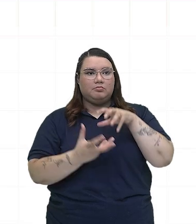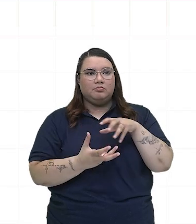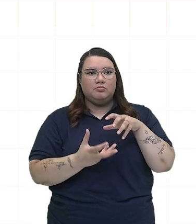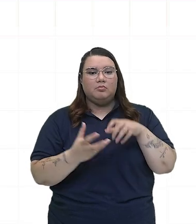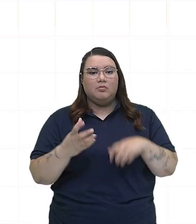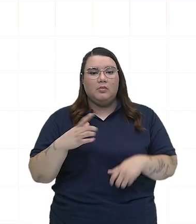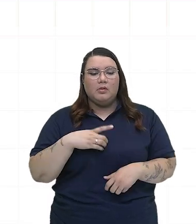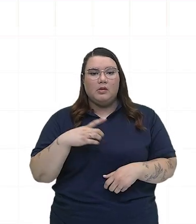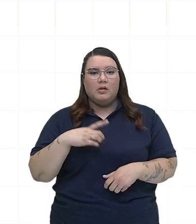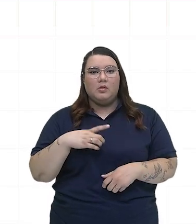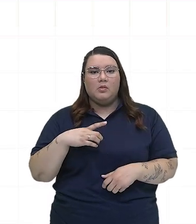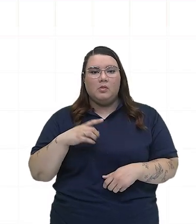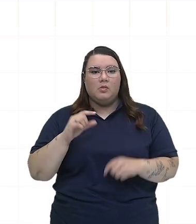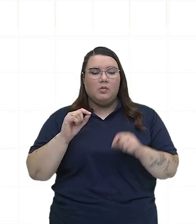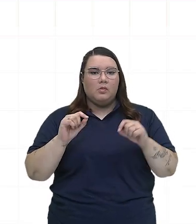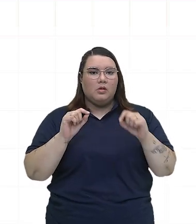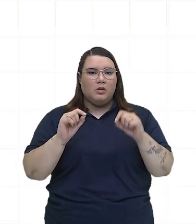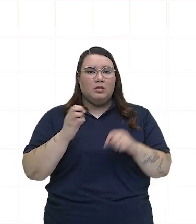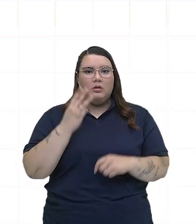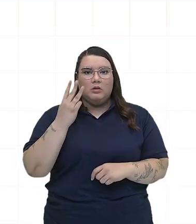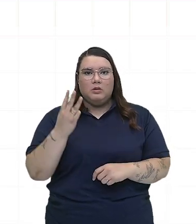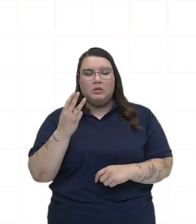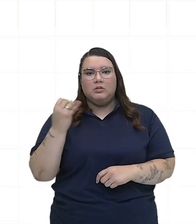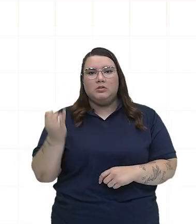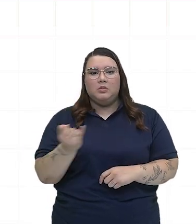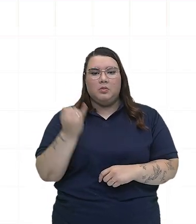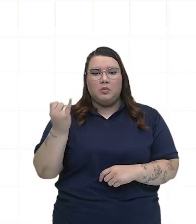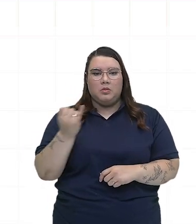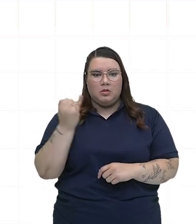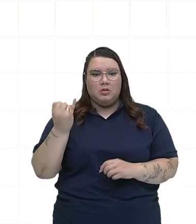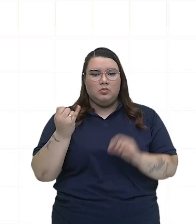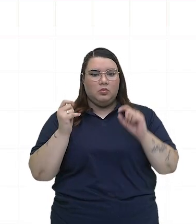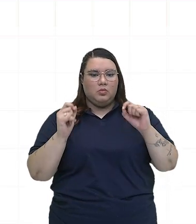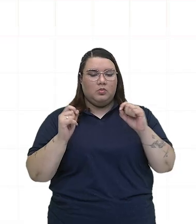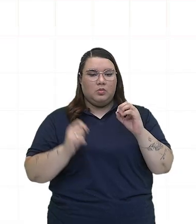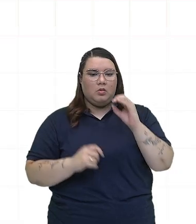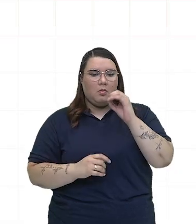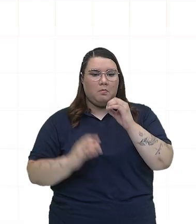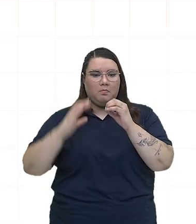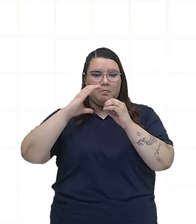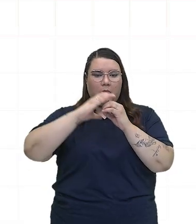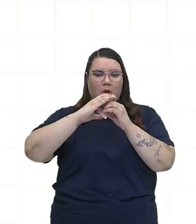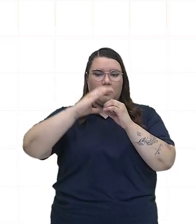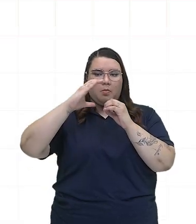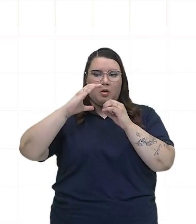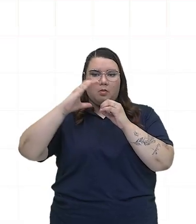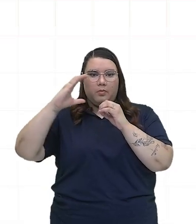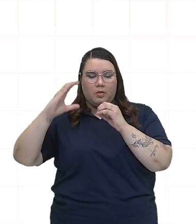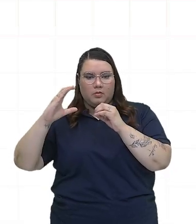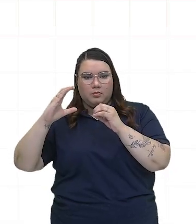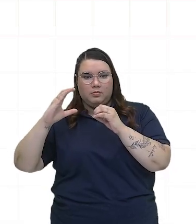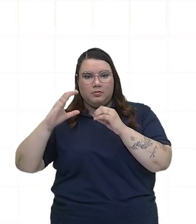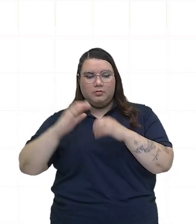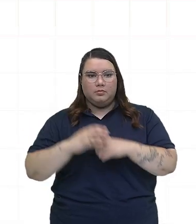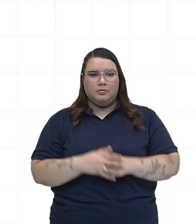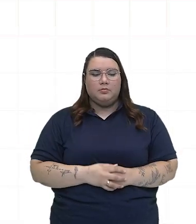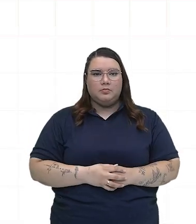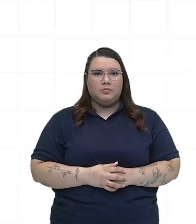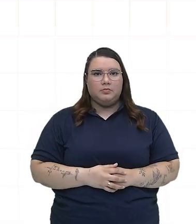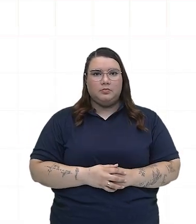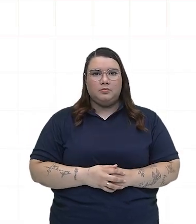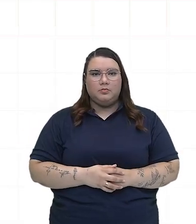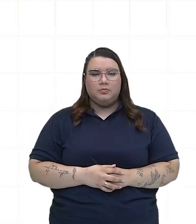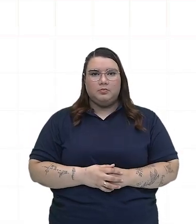está dividido em 3 importantes camadas. Quais são essas camadas internas? Quais são